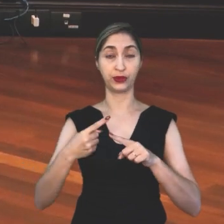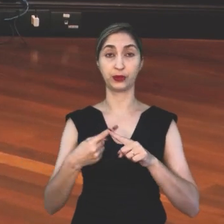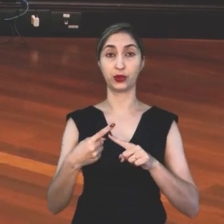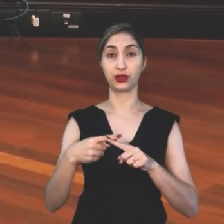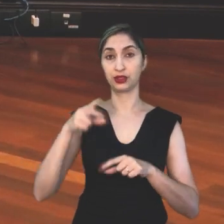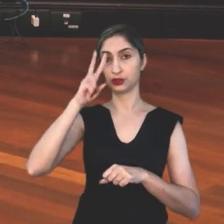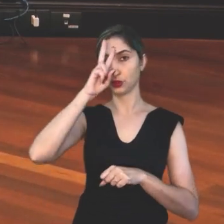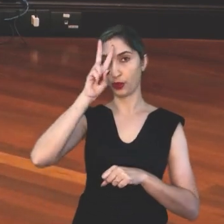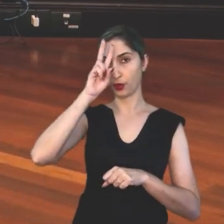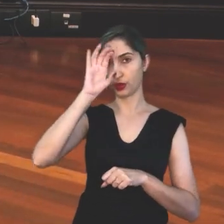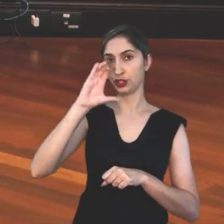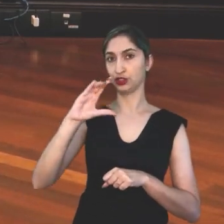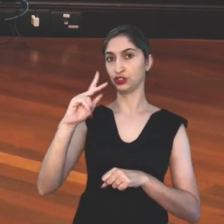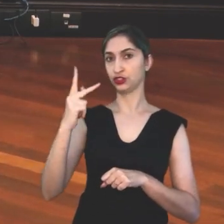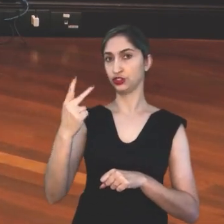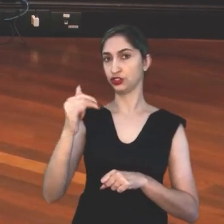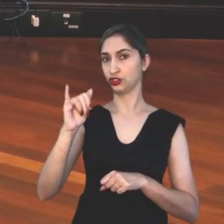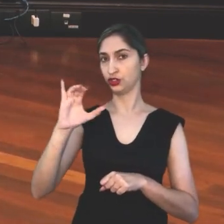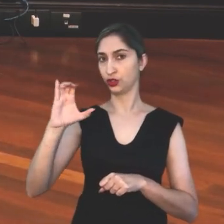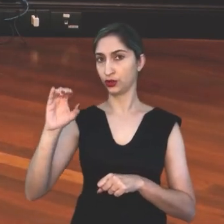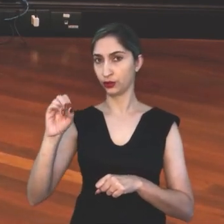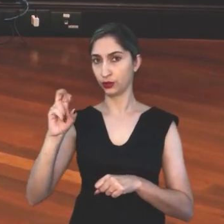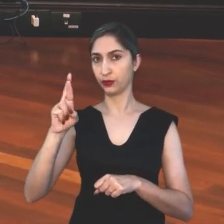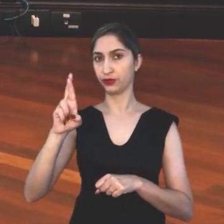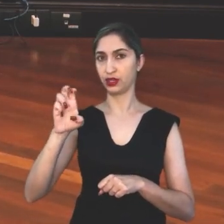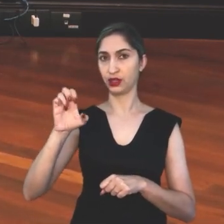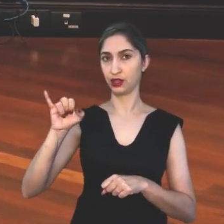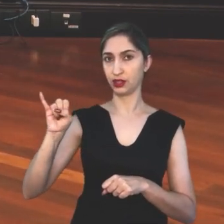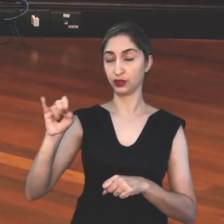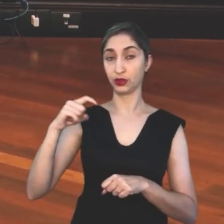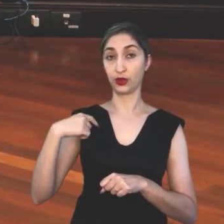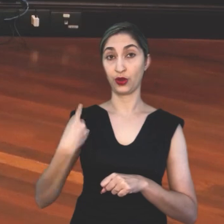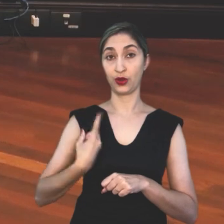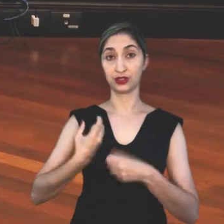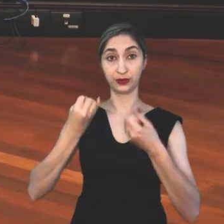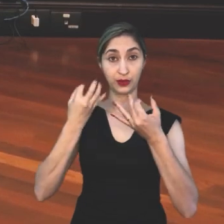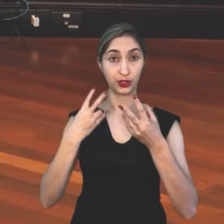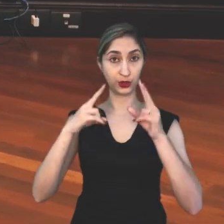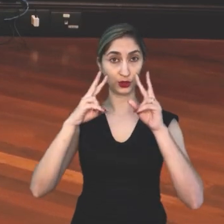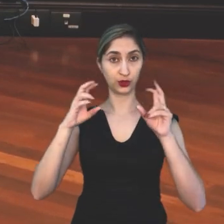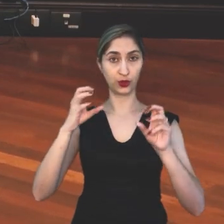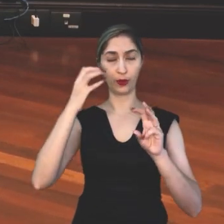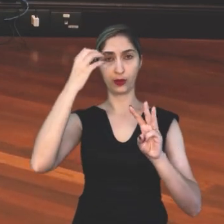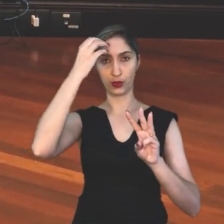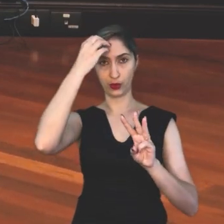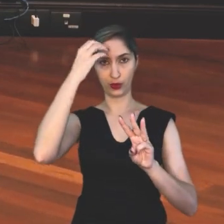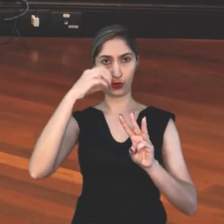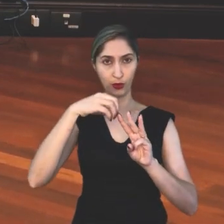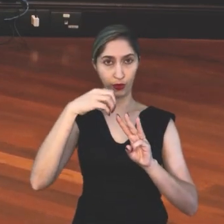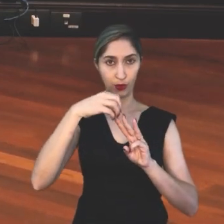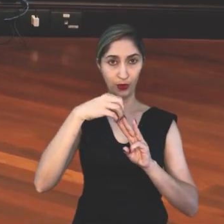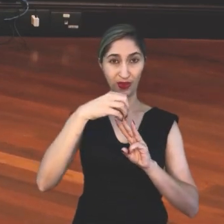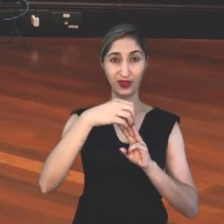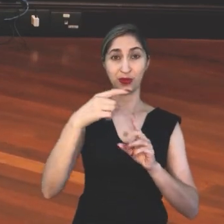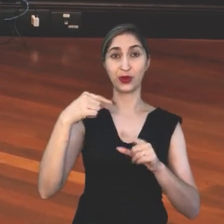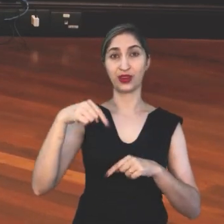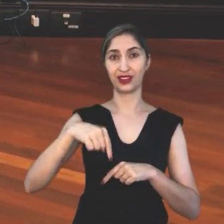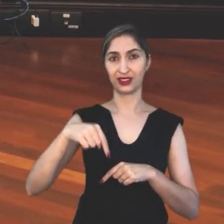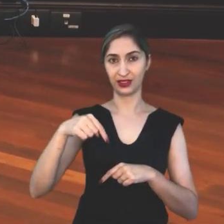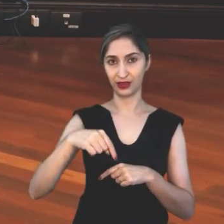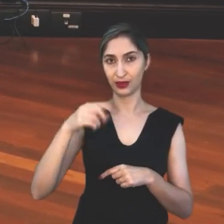também, porque na história do Chico Rei a gente fala sobre o Congado, né? O Congado ele